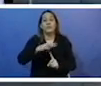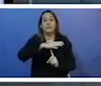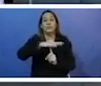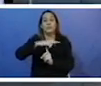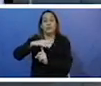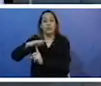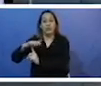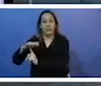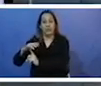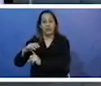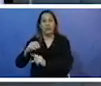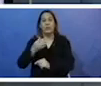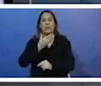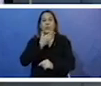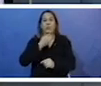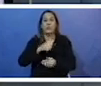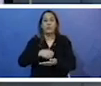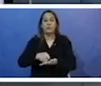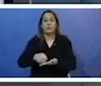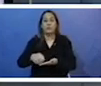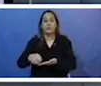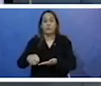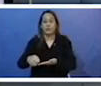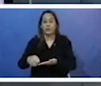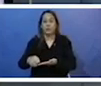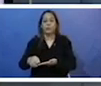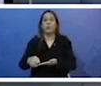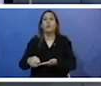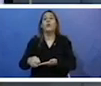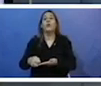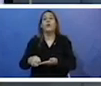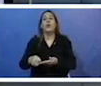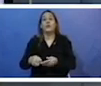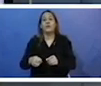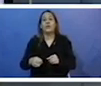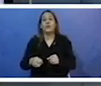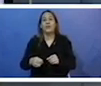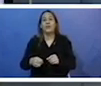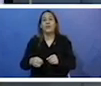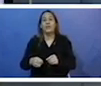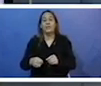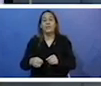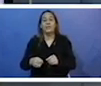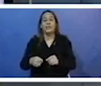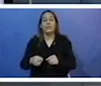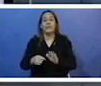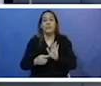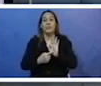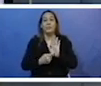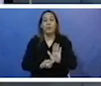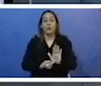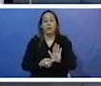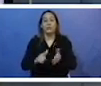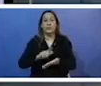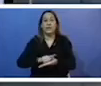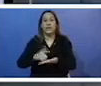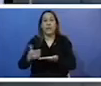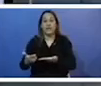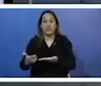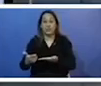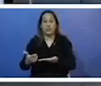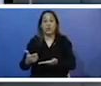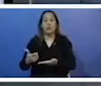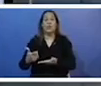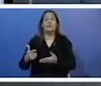ó, escritor e folheteiro de literatura de cordel, posando com folhetos no município de Feira de